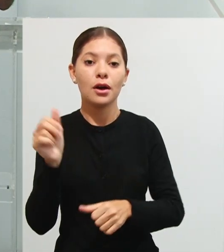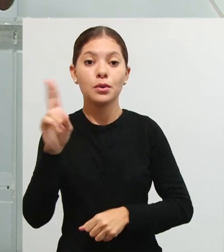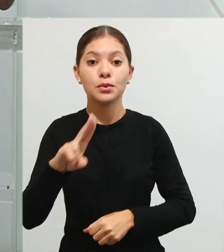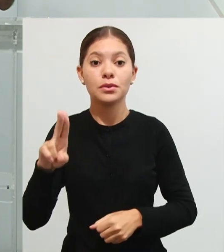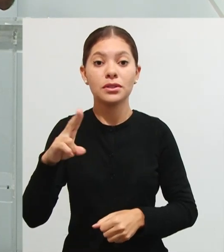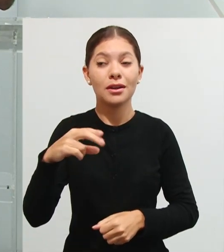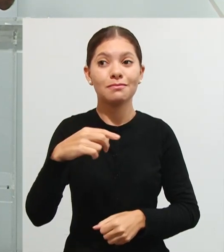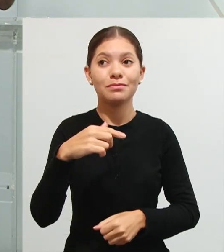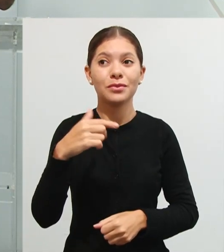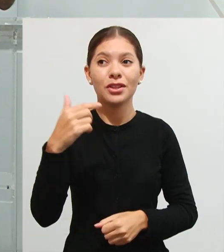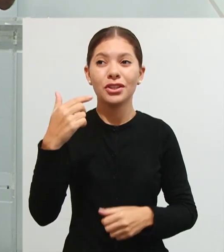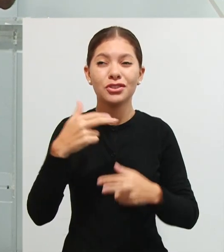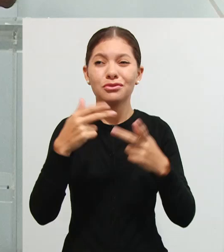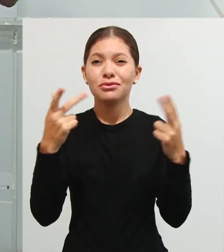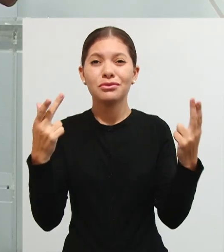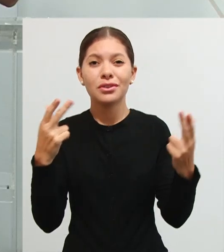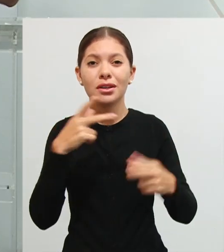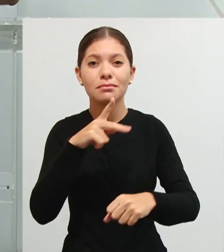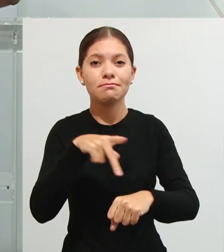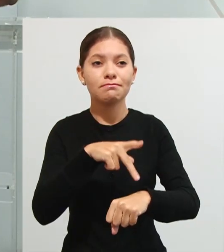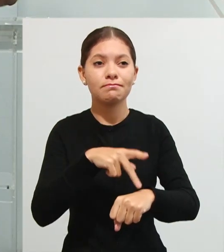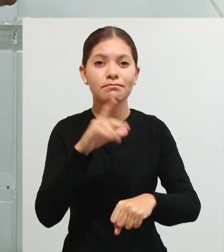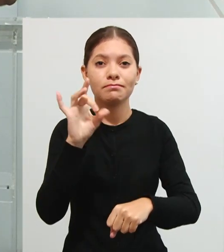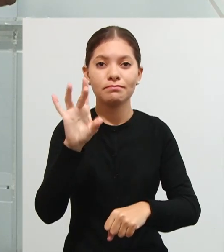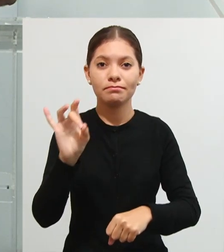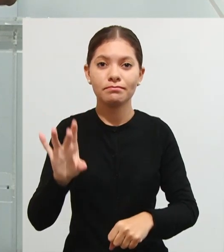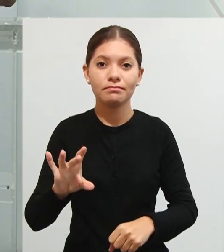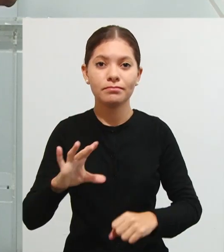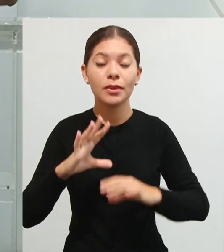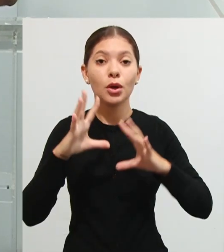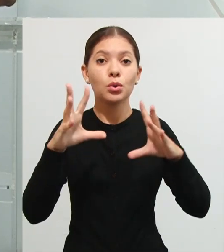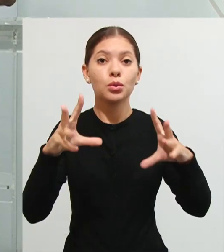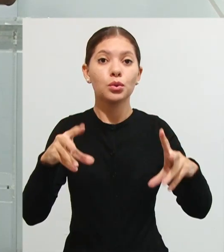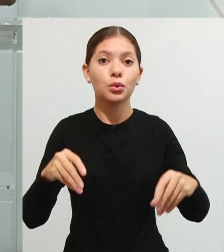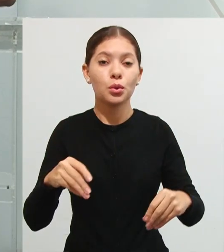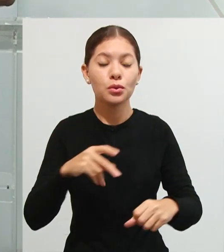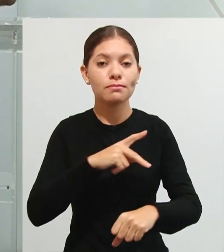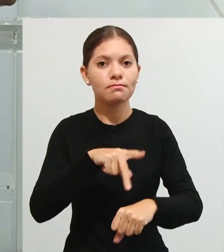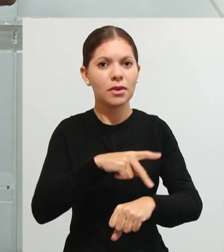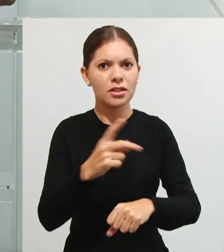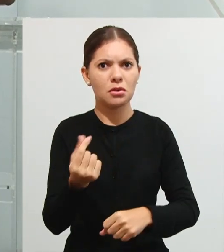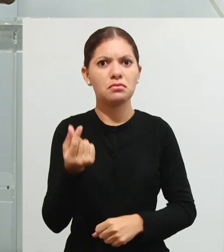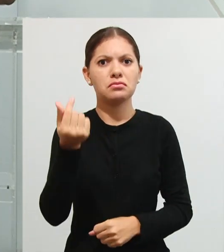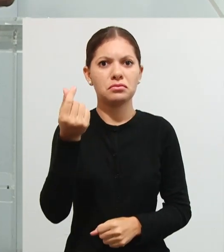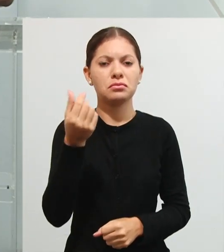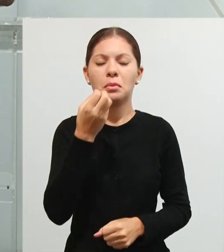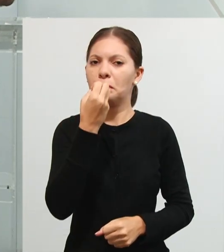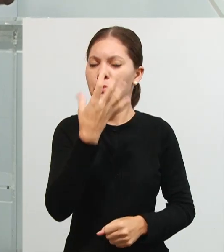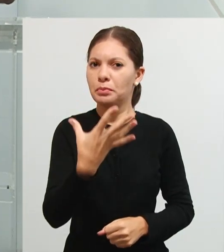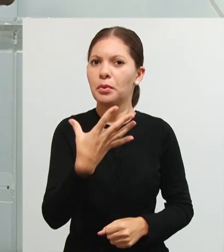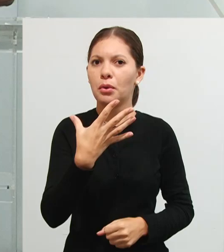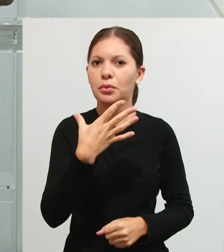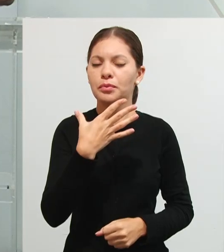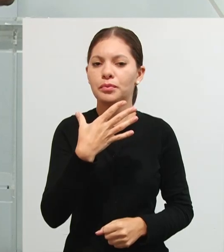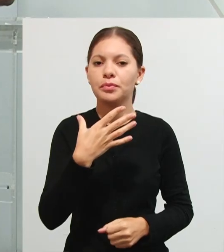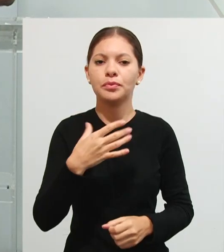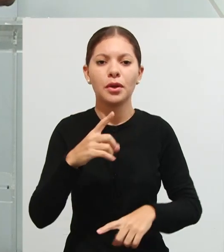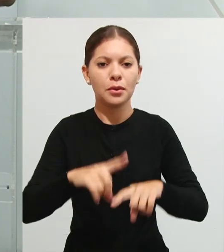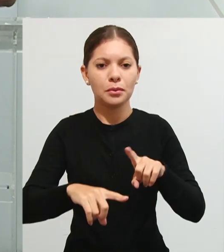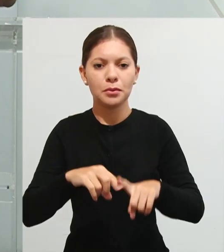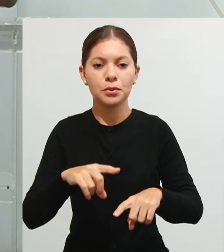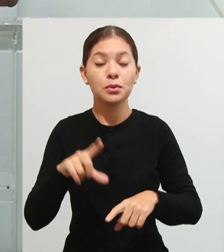países também especializados. Assim, todos eles têm um lucro máximo no seu produto escolhido, no seu